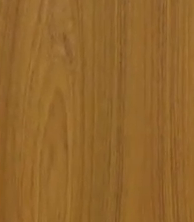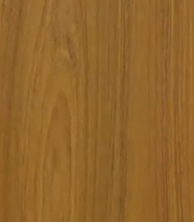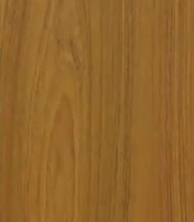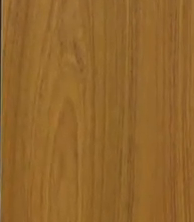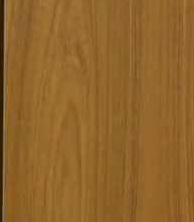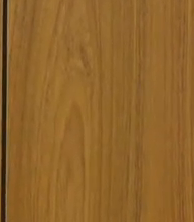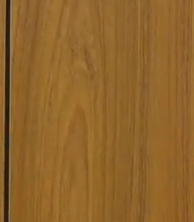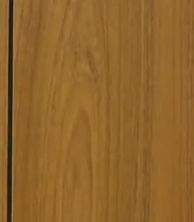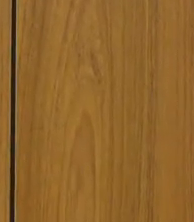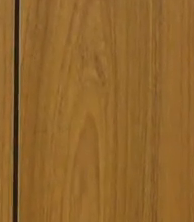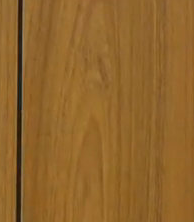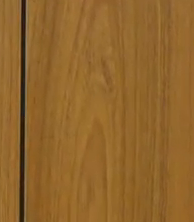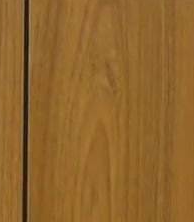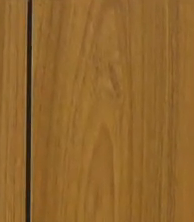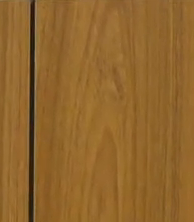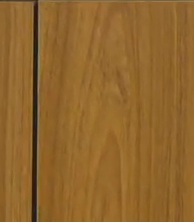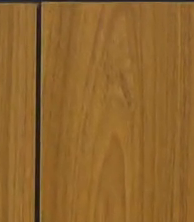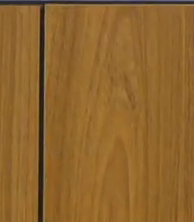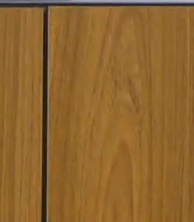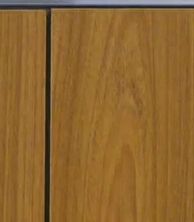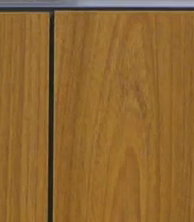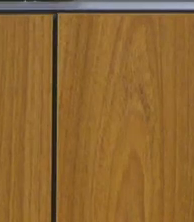pública por problema de saúde